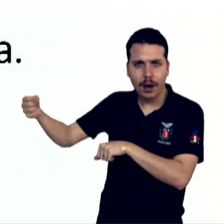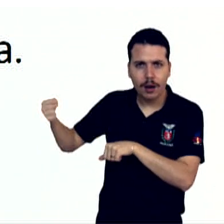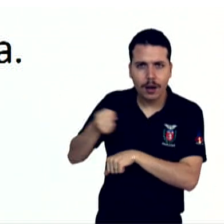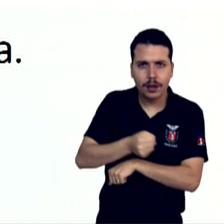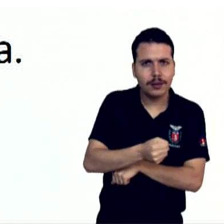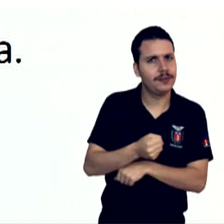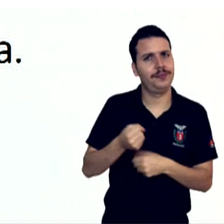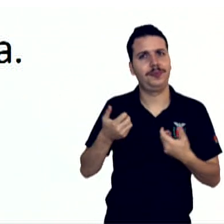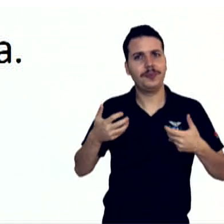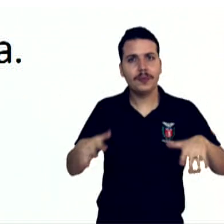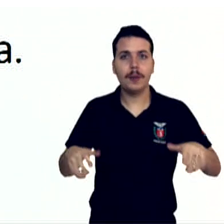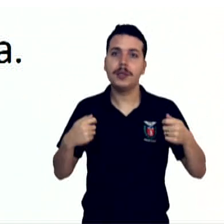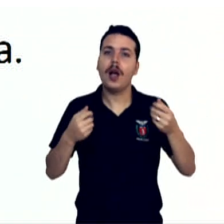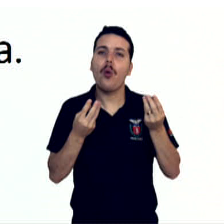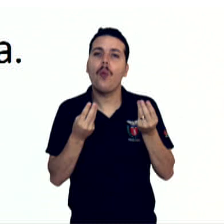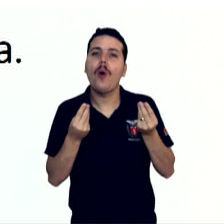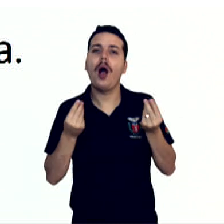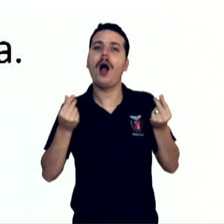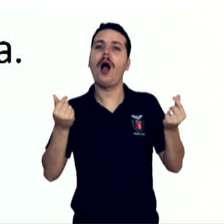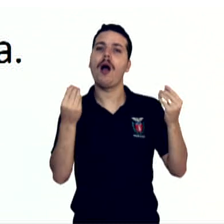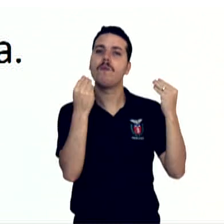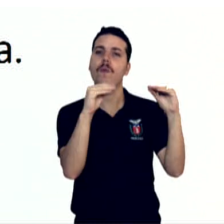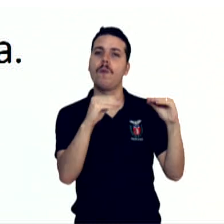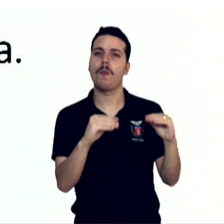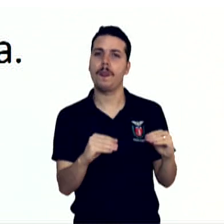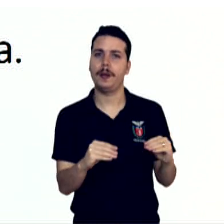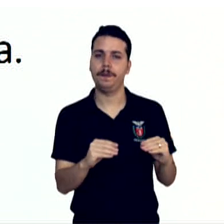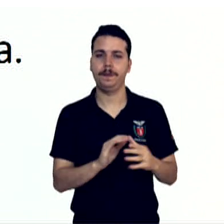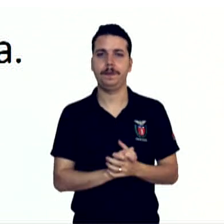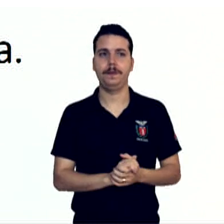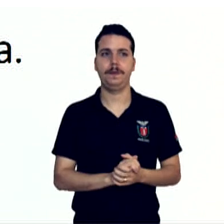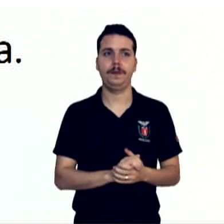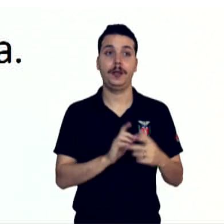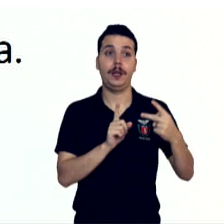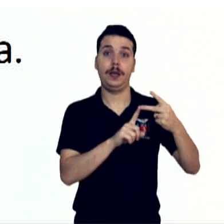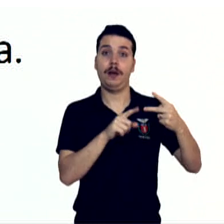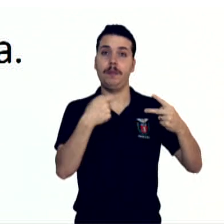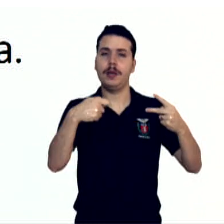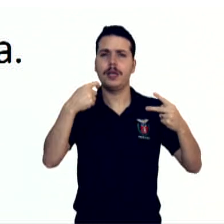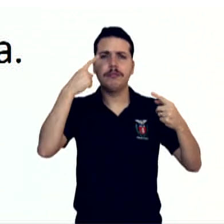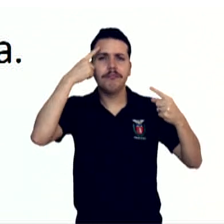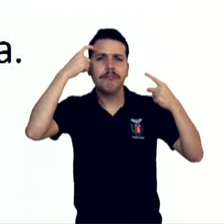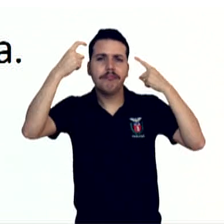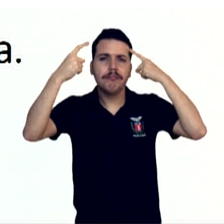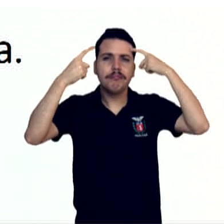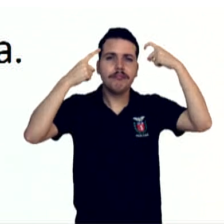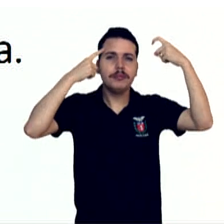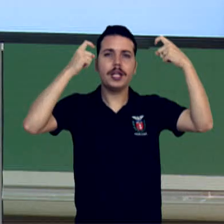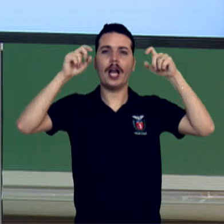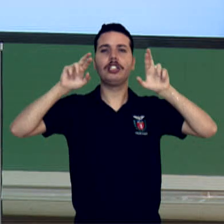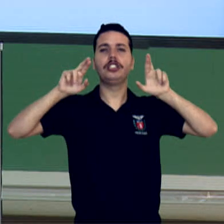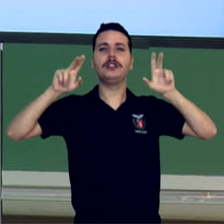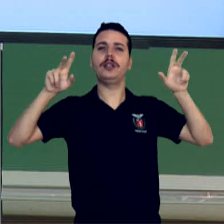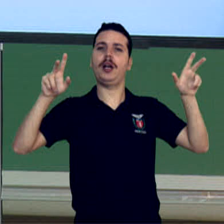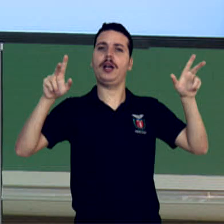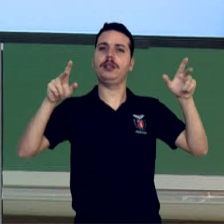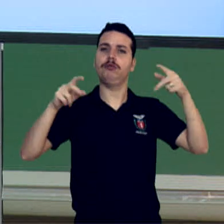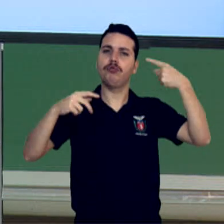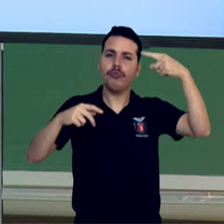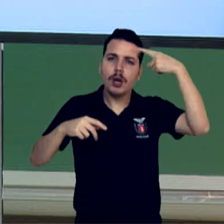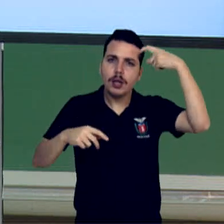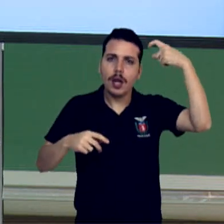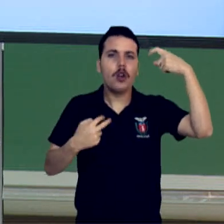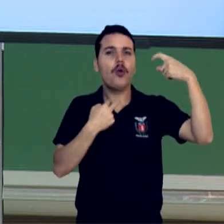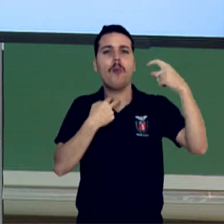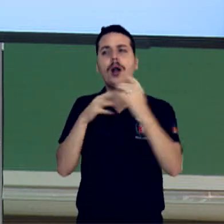não é algo fácil de se fazer. Você tem que ser criativo e não usar modelos prontos. Veja, uma empresa